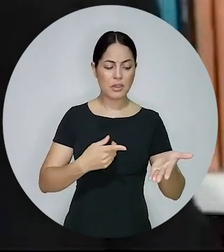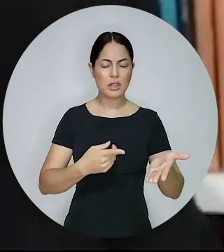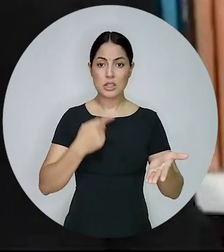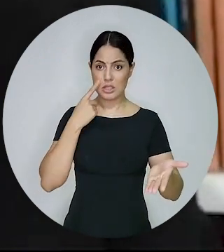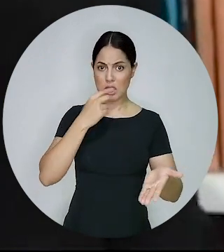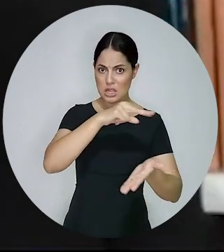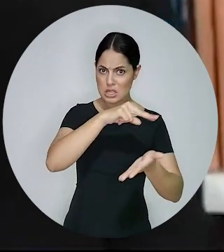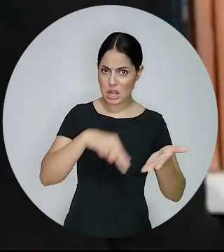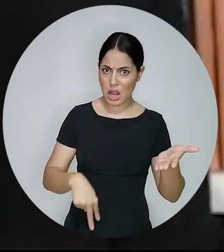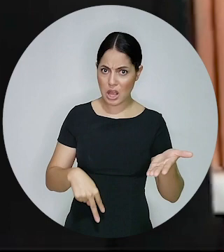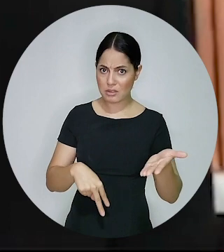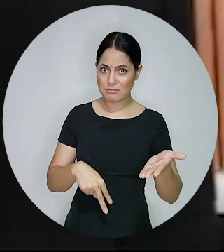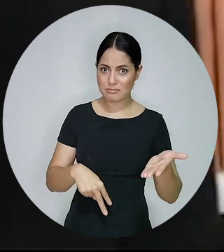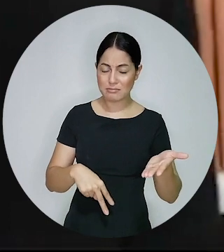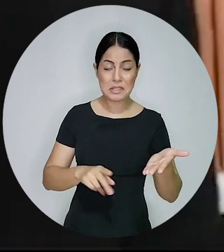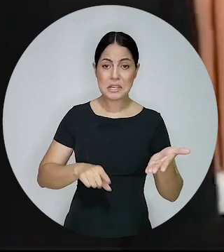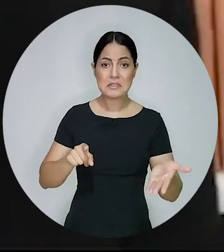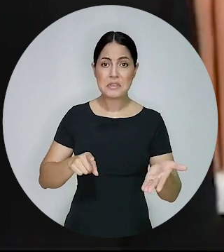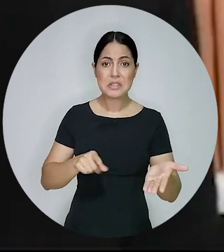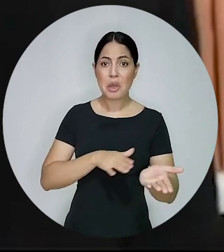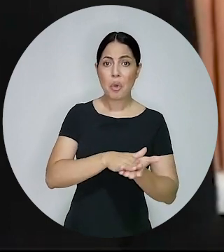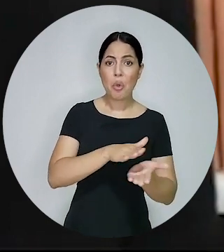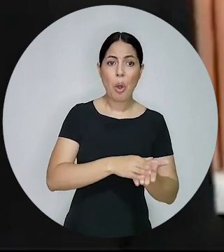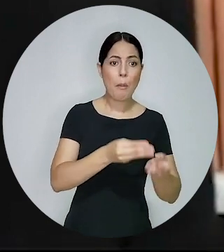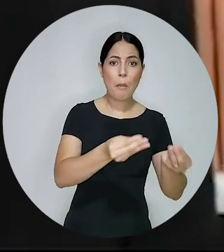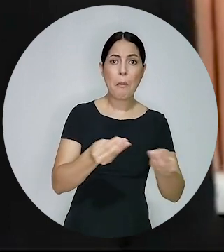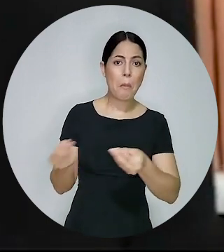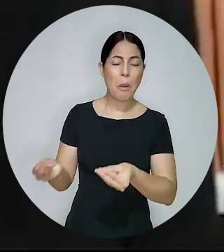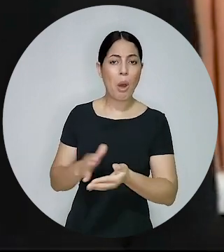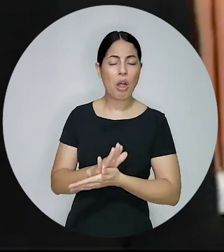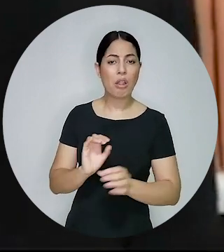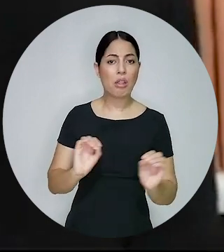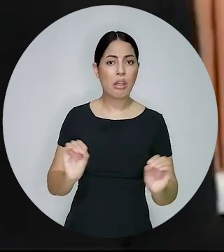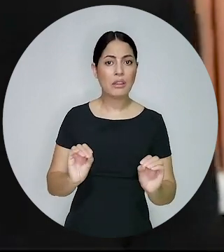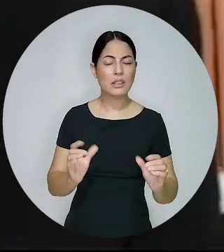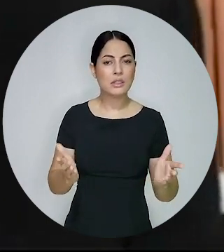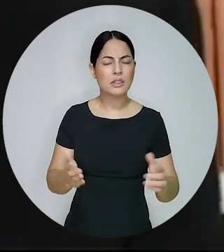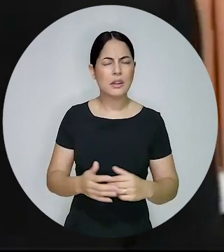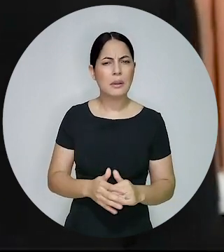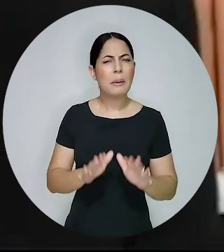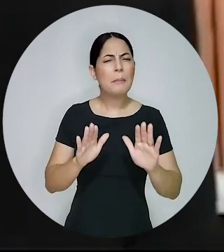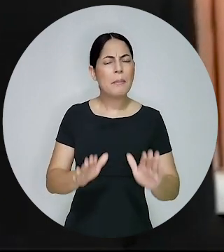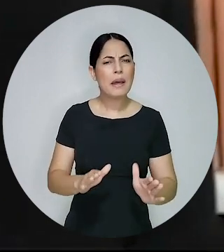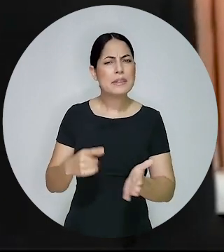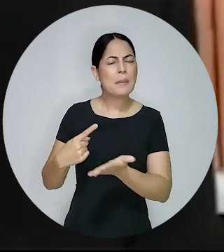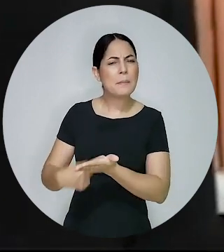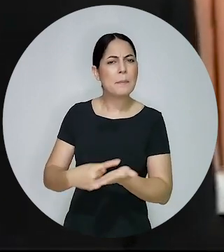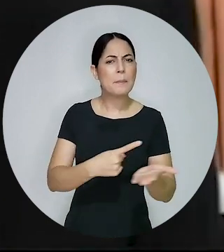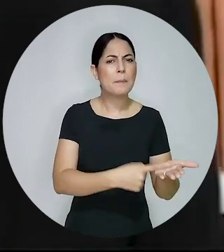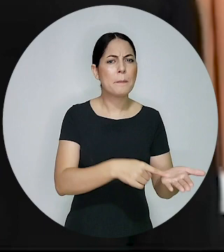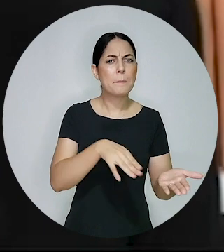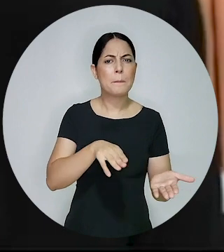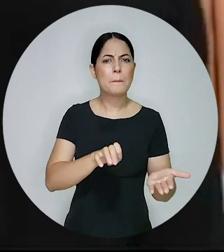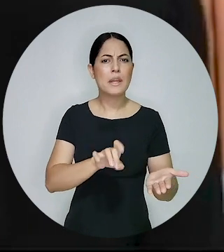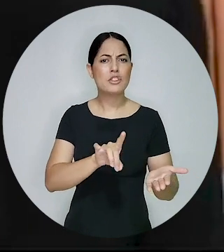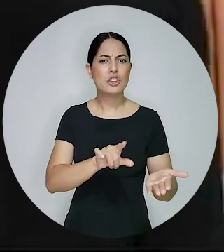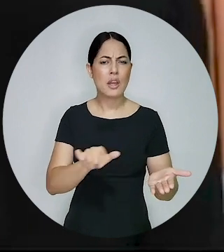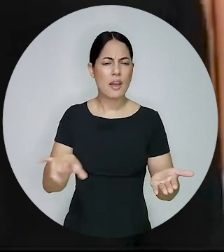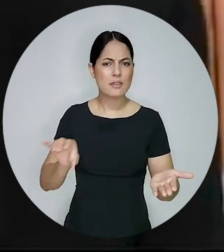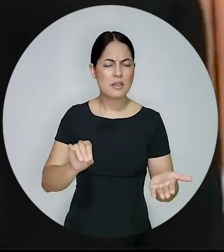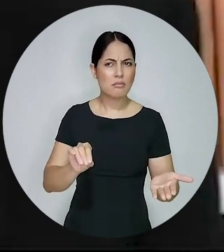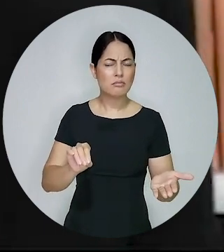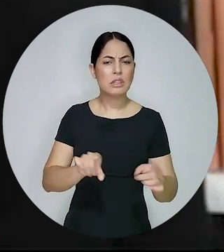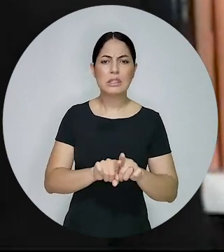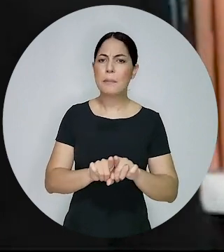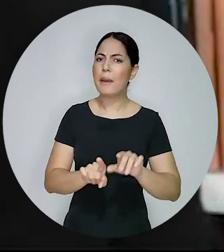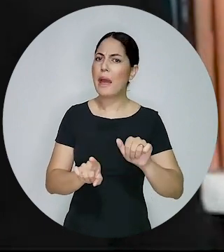regulamento e que entenderam, elas sequer receberam cópia do regulamento, por exemplo. E aí o que é que acontece? Mediação e arbitragem